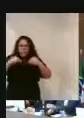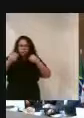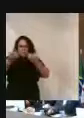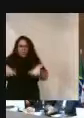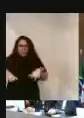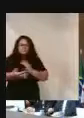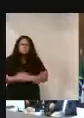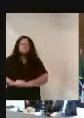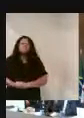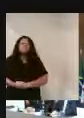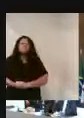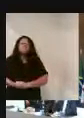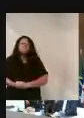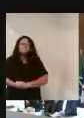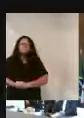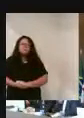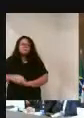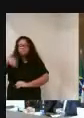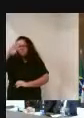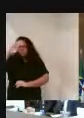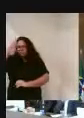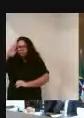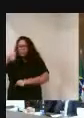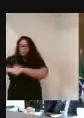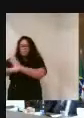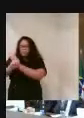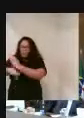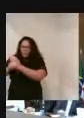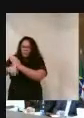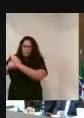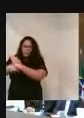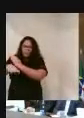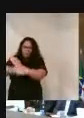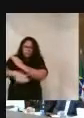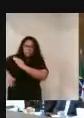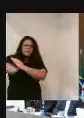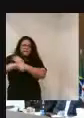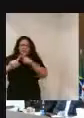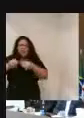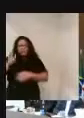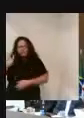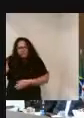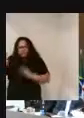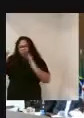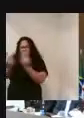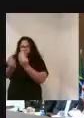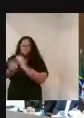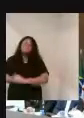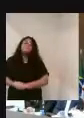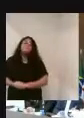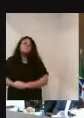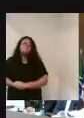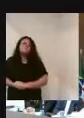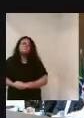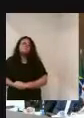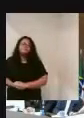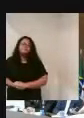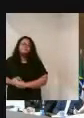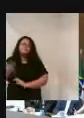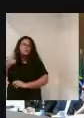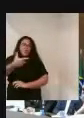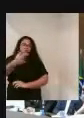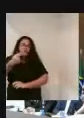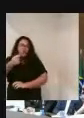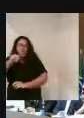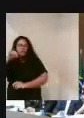lixões a céu aberto, no lixão da estrutural, que graças a Deus foi erradicado. Dia 20 de janeiro ele foi erradicado com muita luta, com